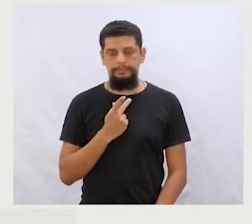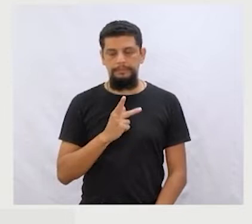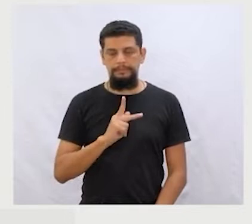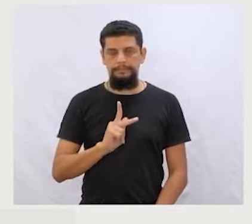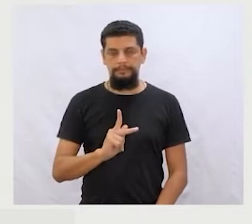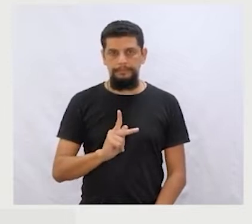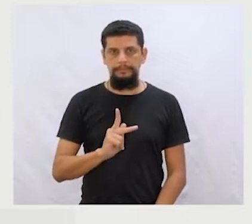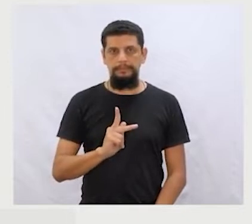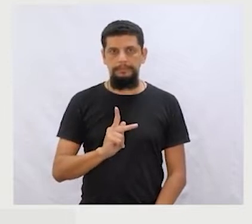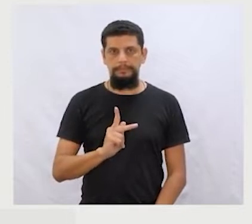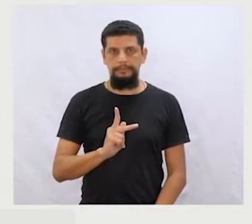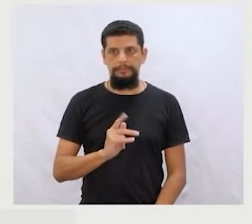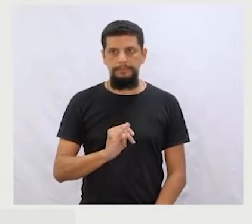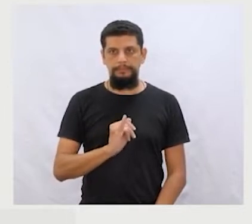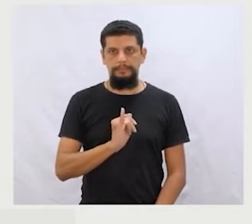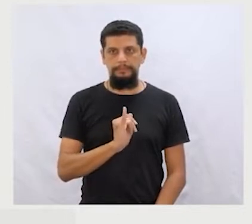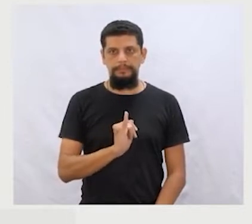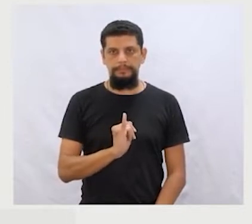G, H,